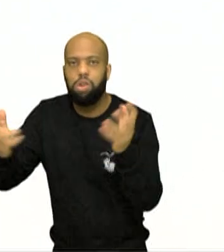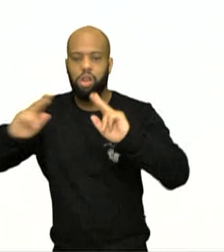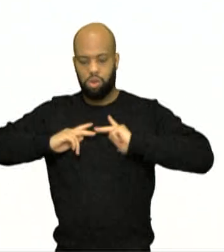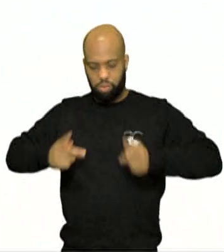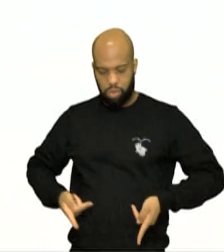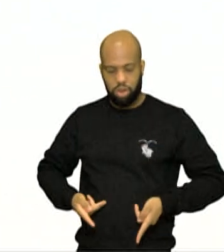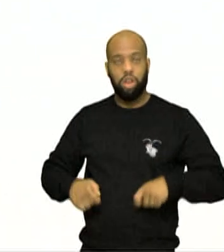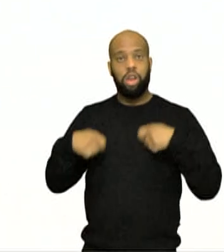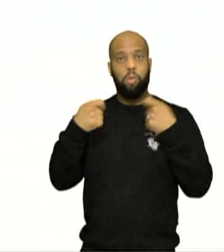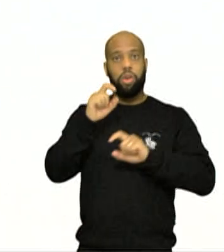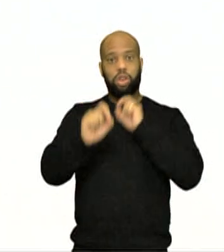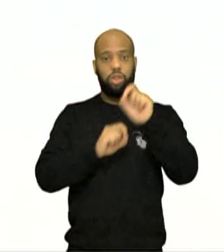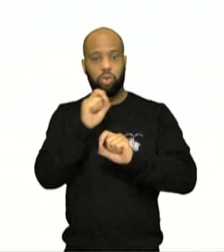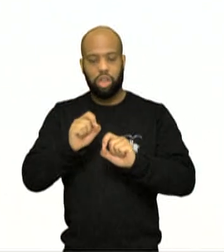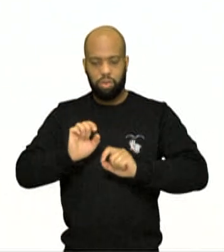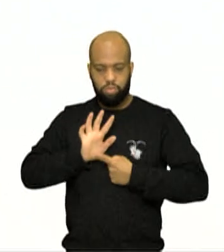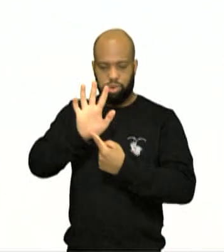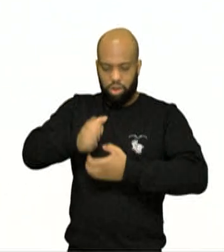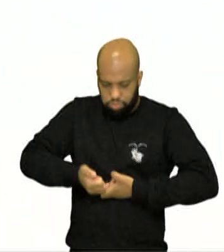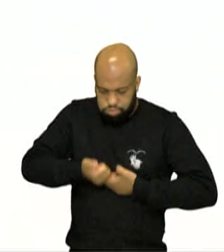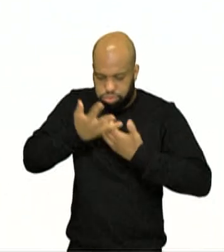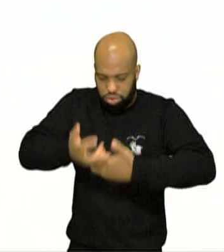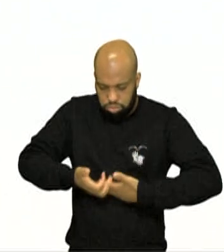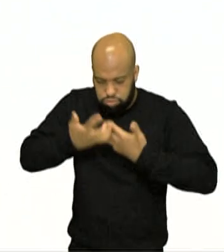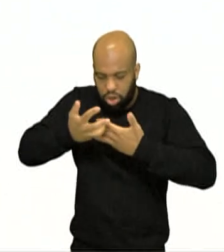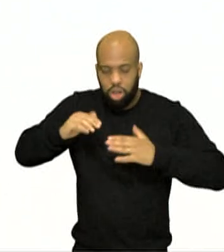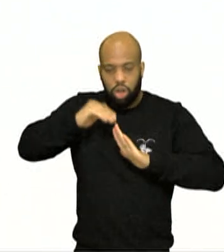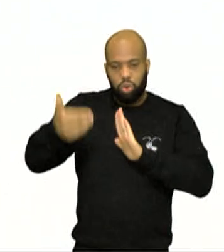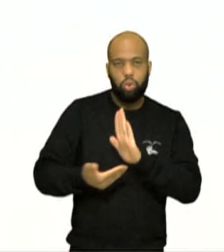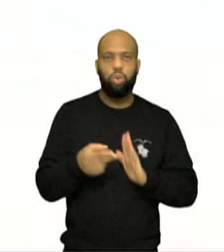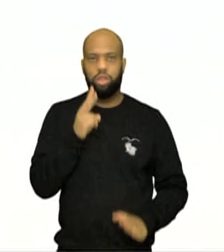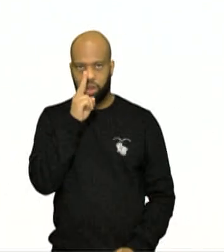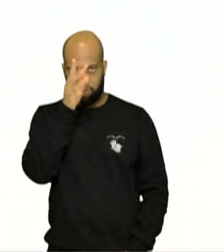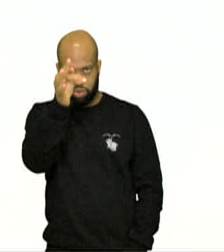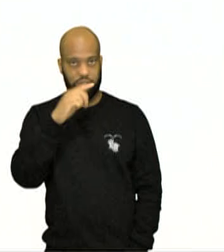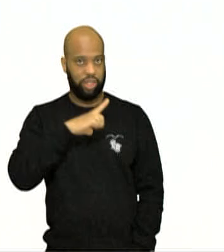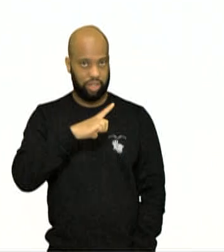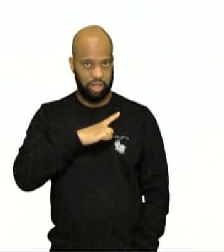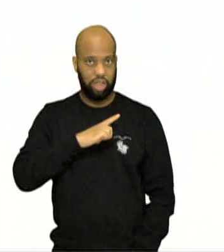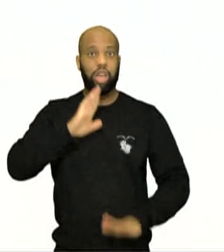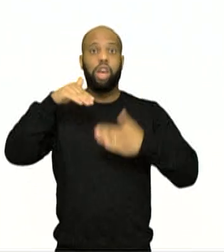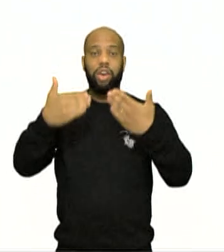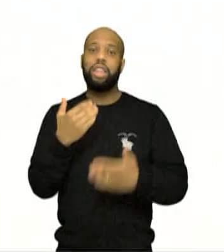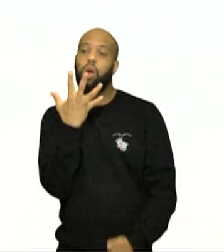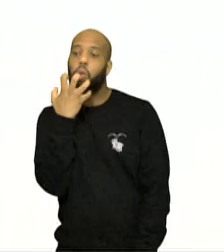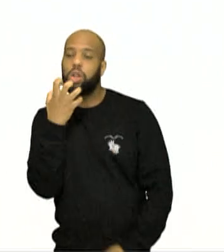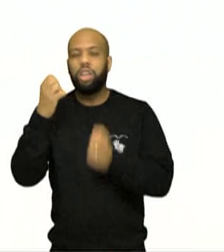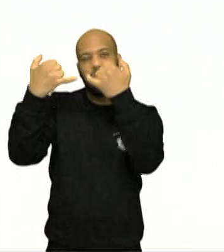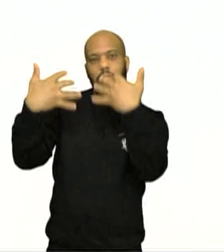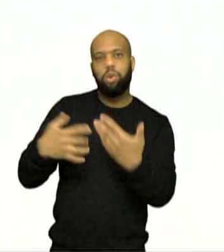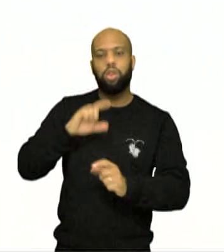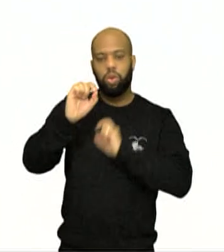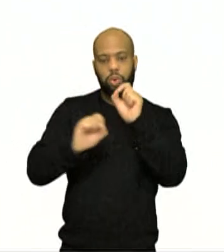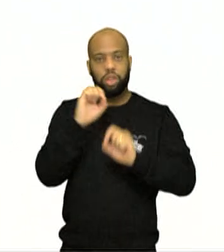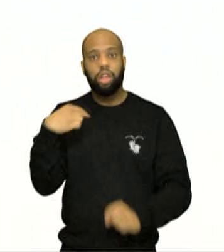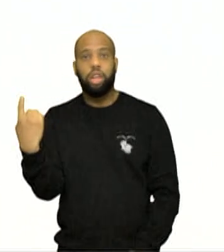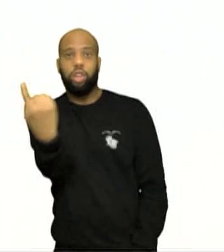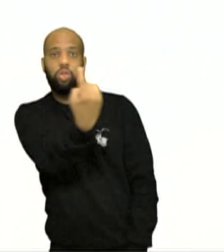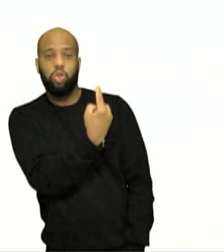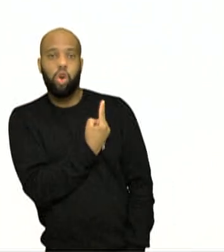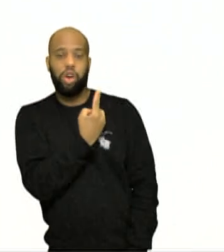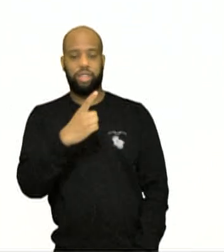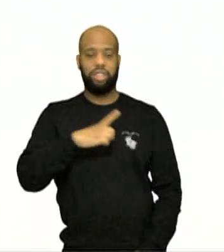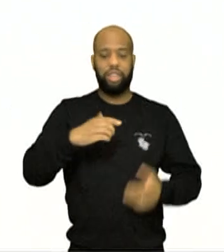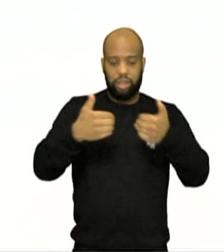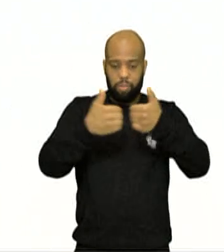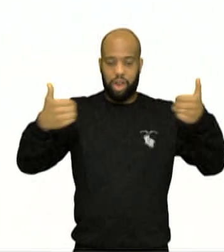a necessidade de expressão que toda força tem. De acordo com Nietzsche, nós somos cindidos,